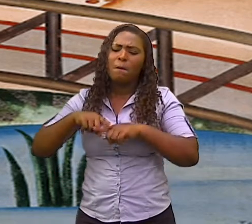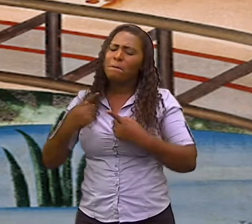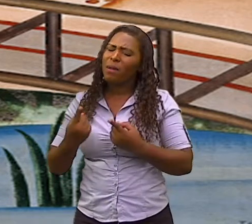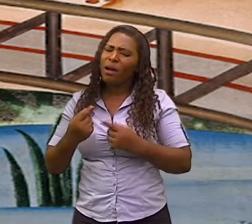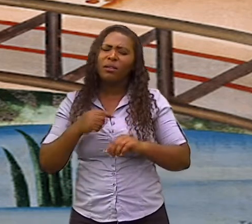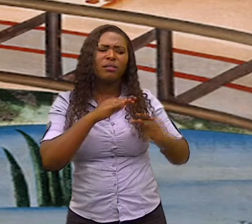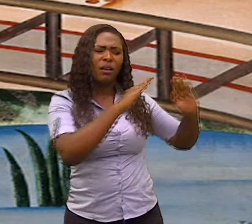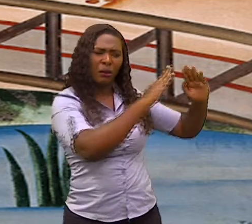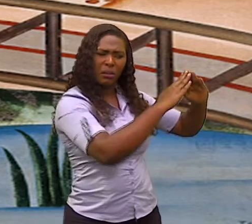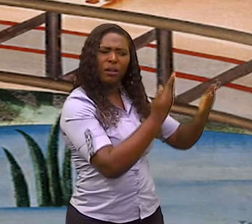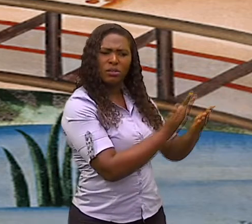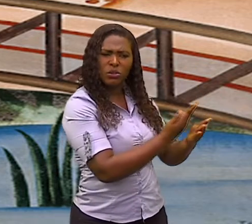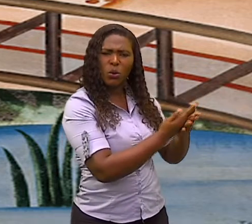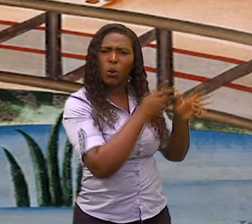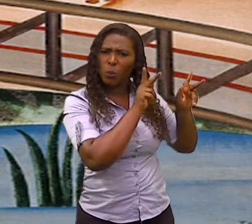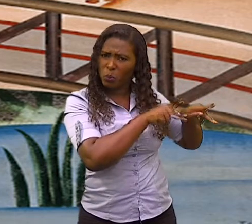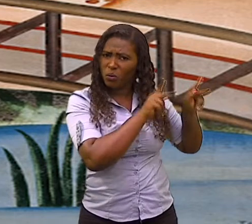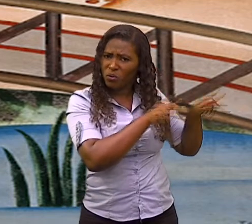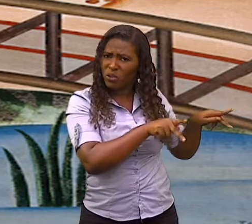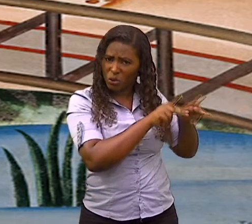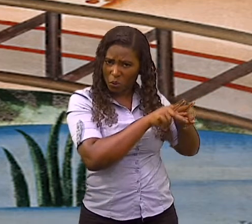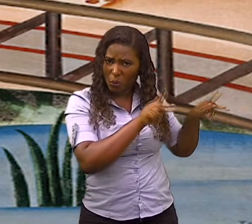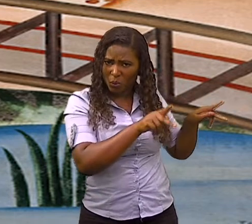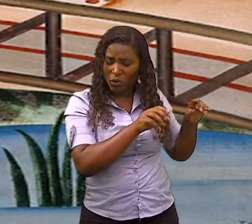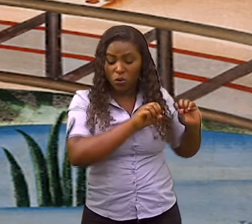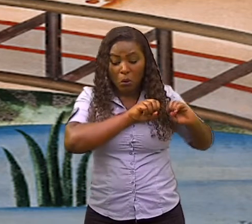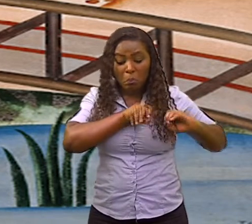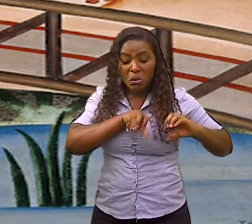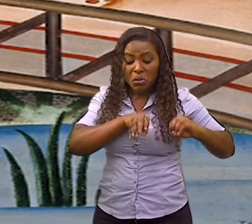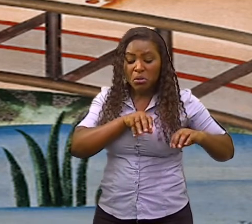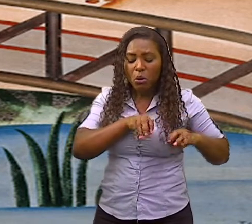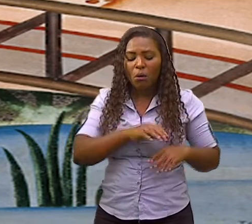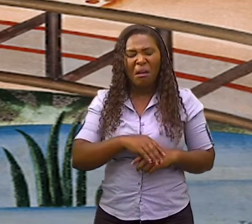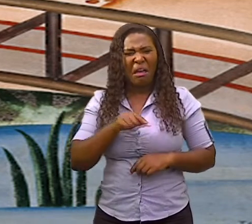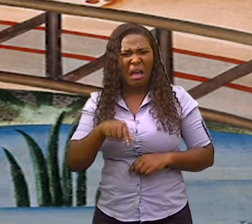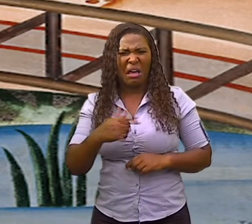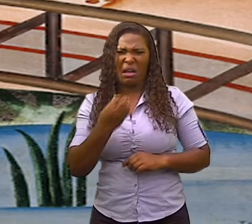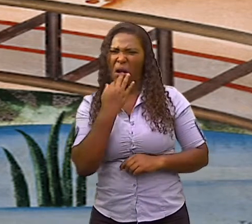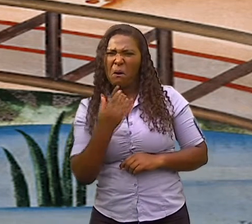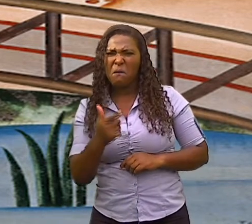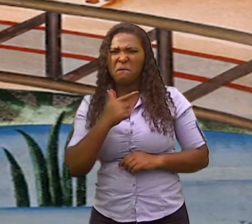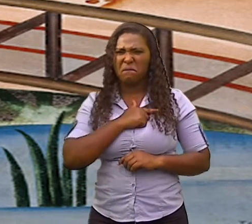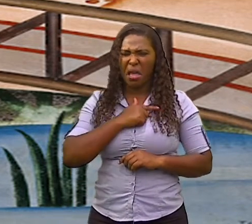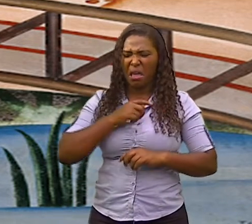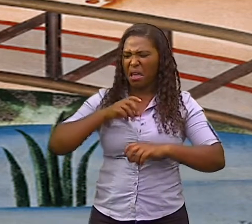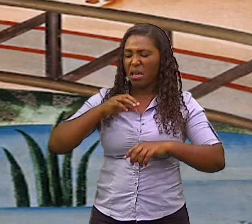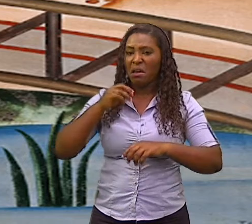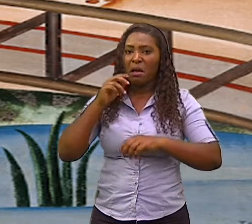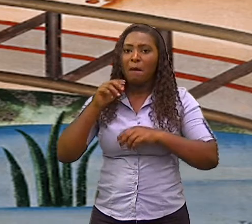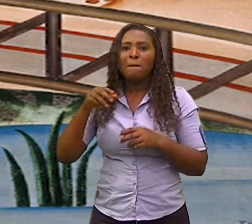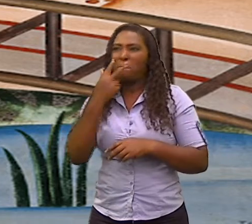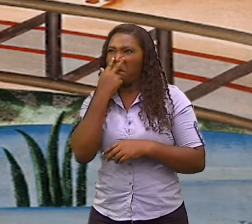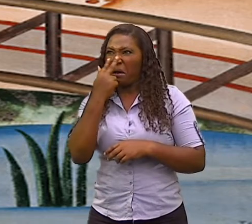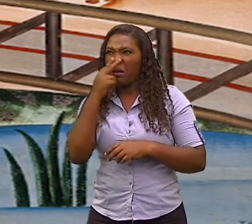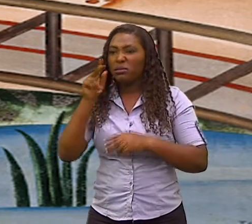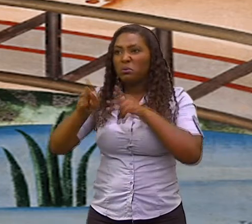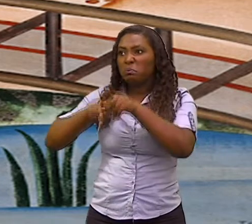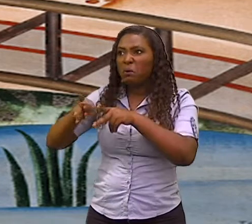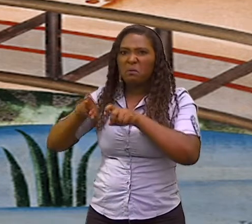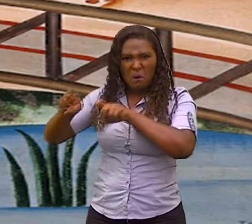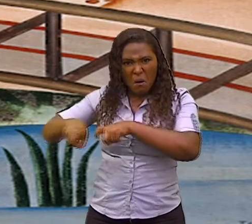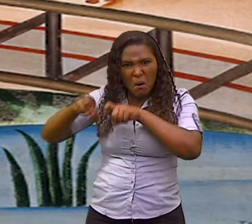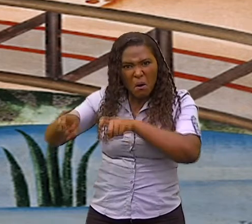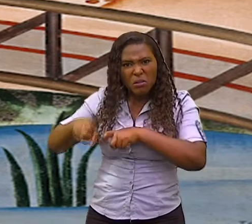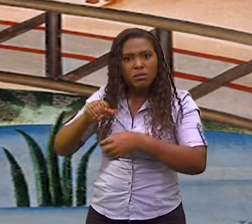que eram feias e caipiras. Mas depois vinguei-me da opressão,